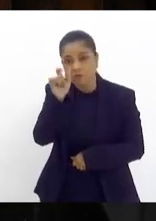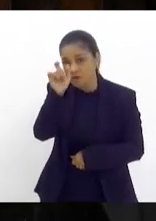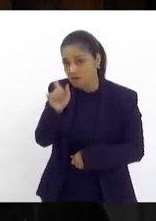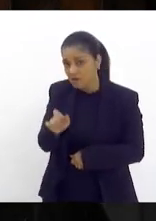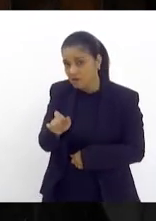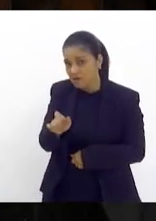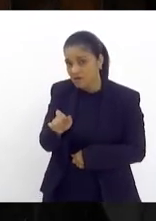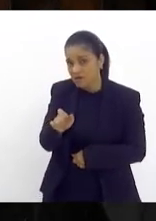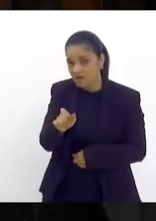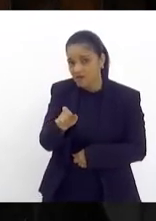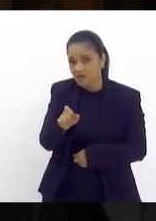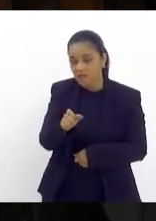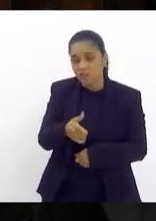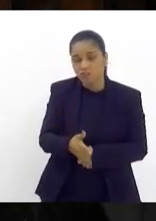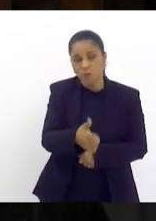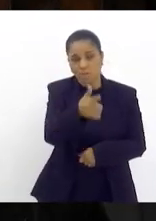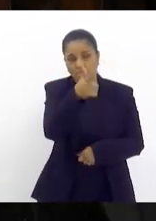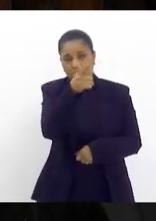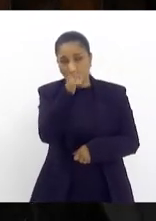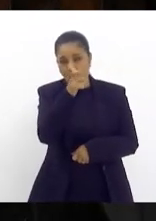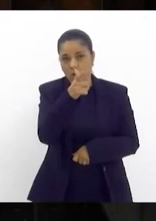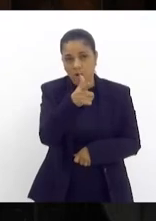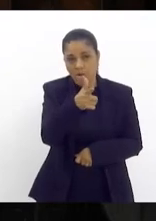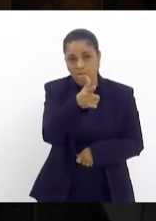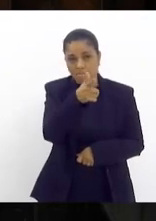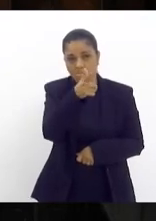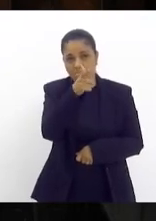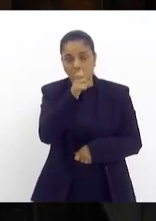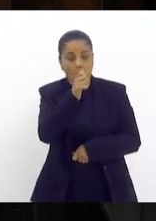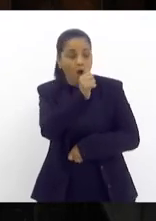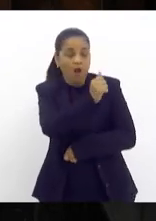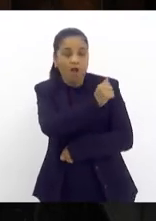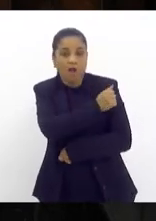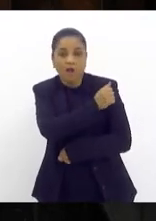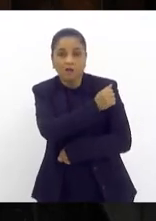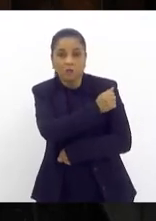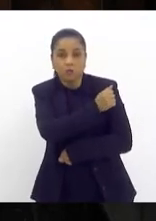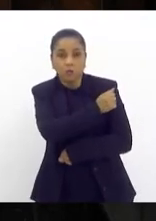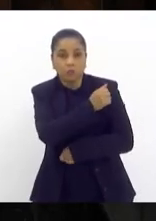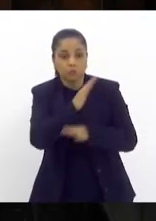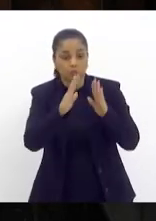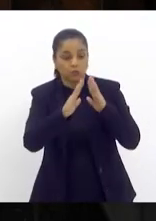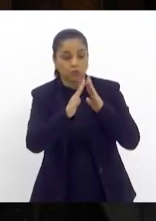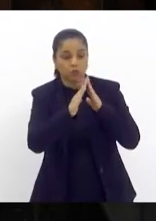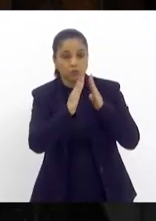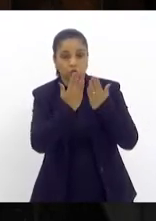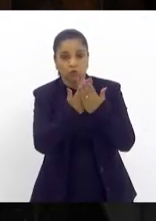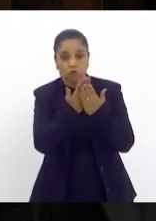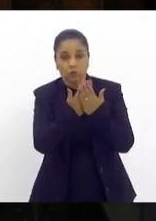fazendo tiro ao alvo em relação a alunos de uma determinada escola.